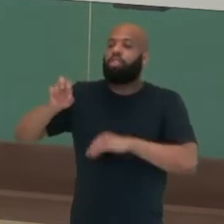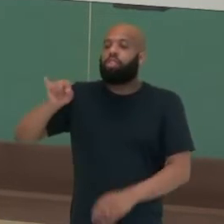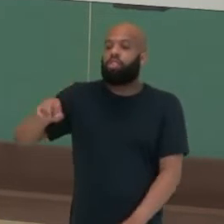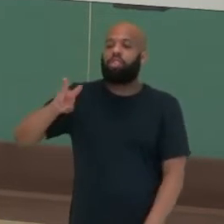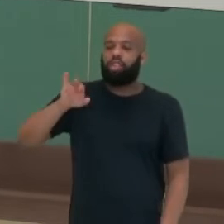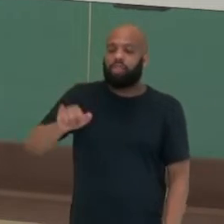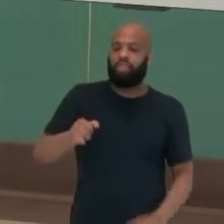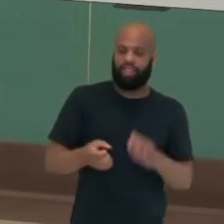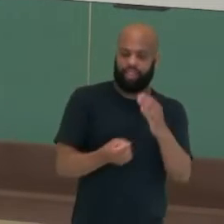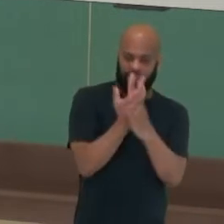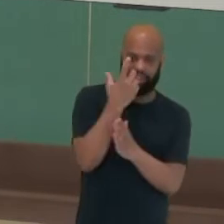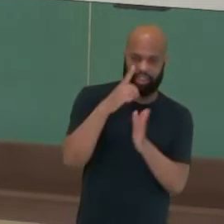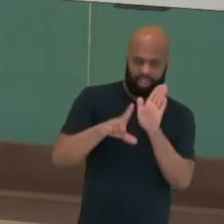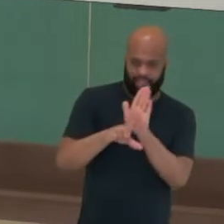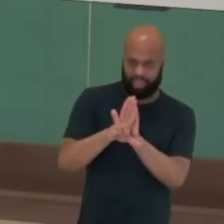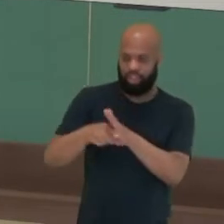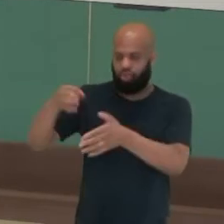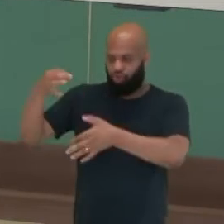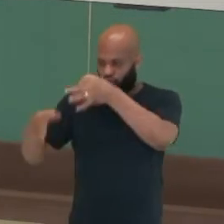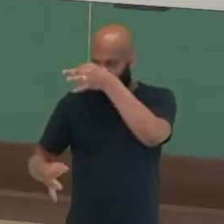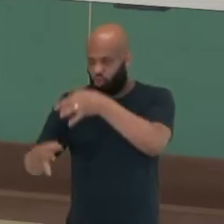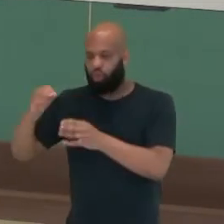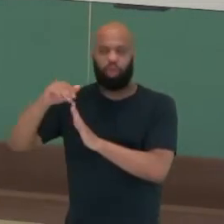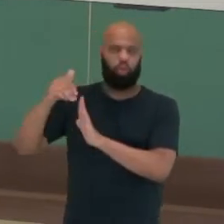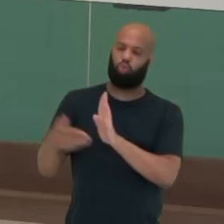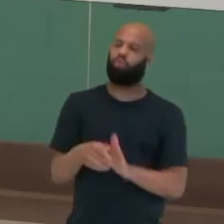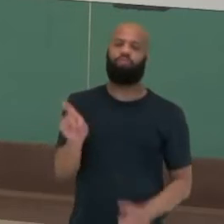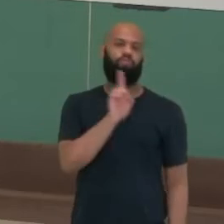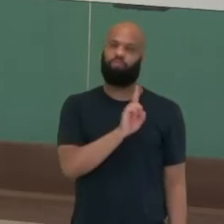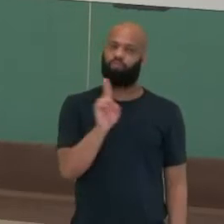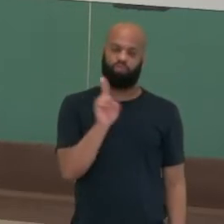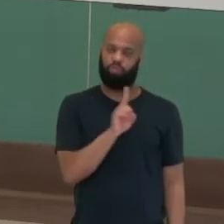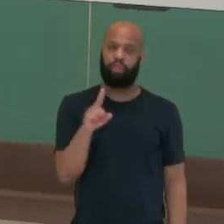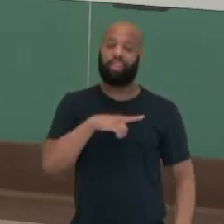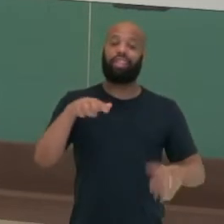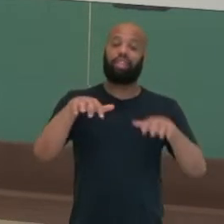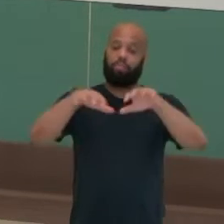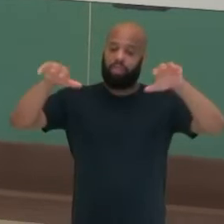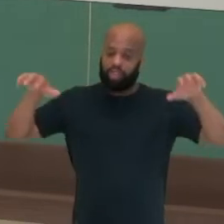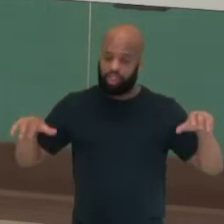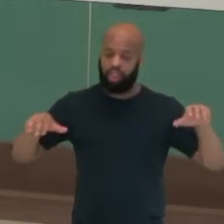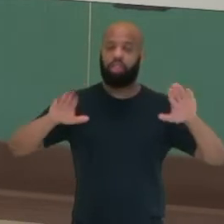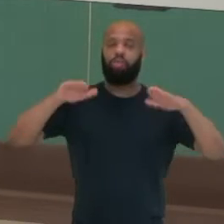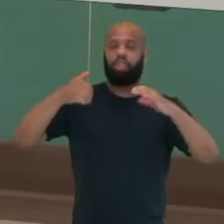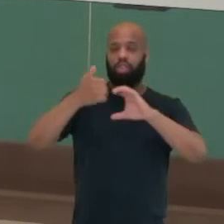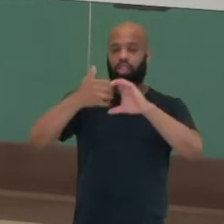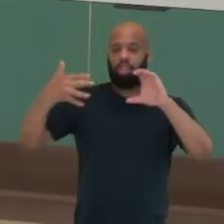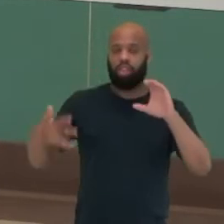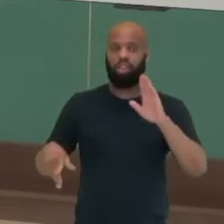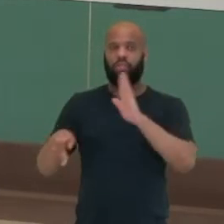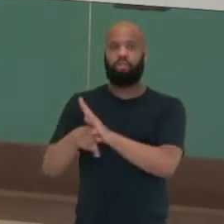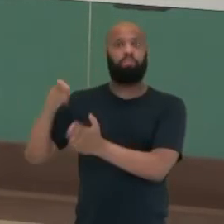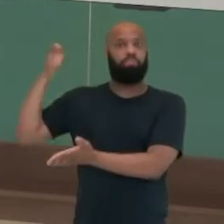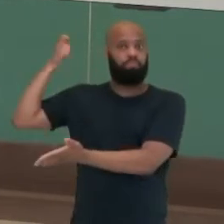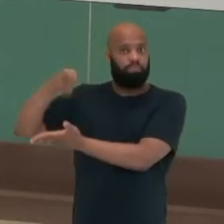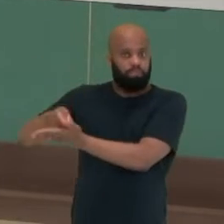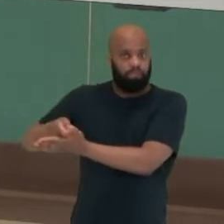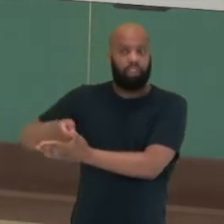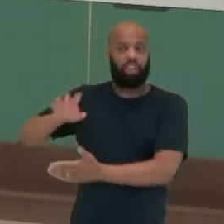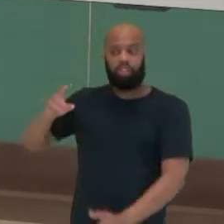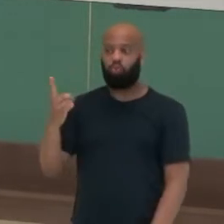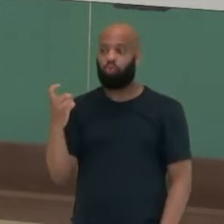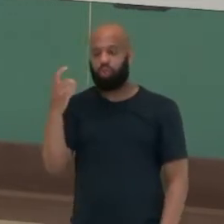está concentrado nas mãos de uma única pessoa. Isso é característica das tiranias,